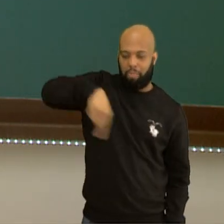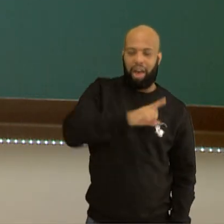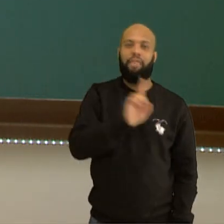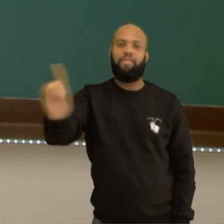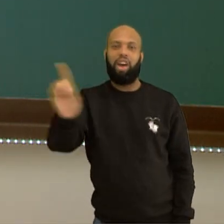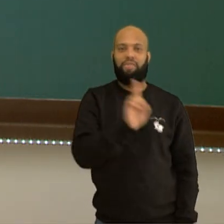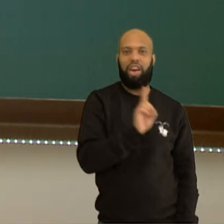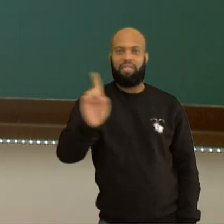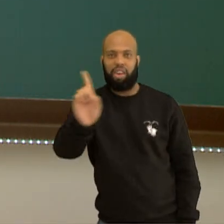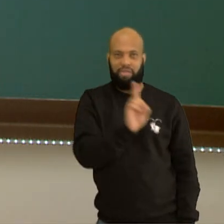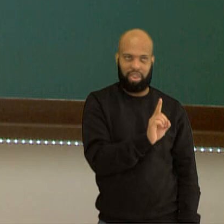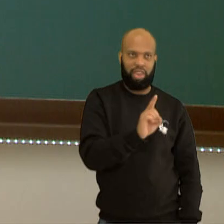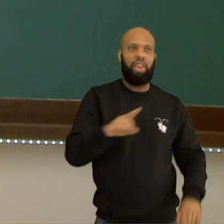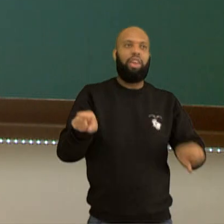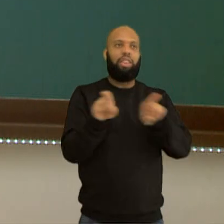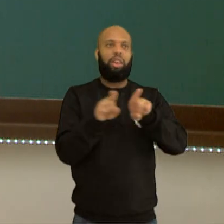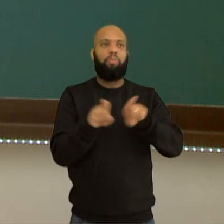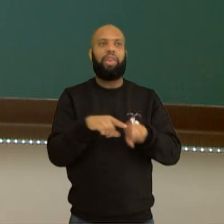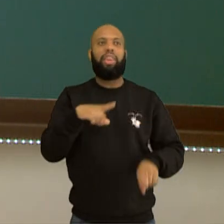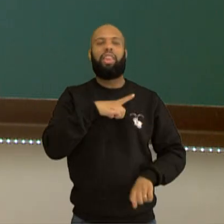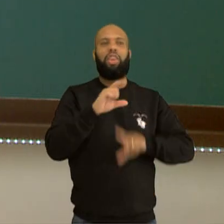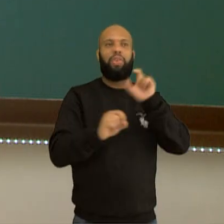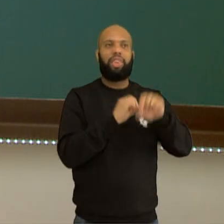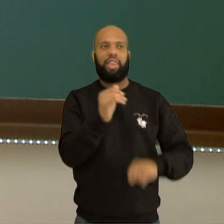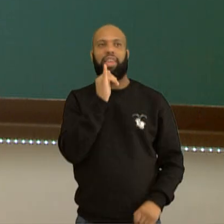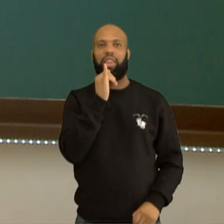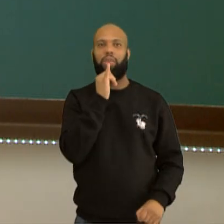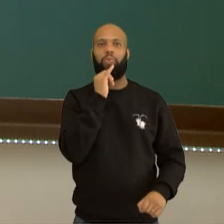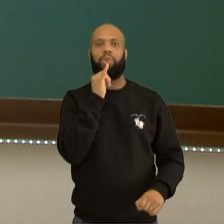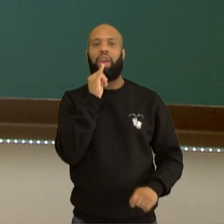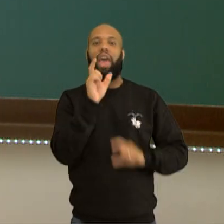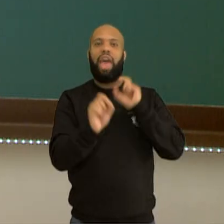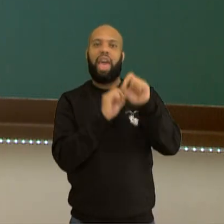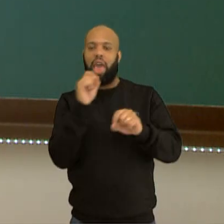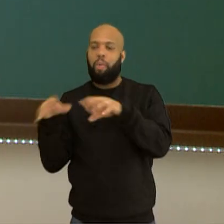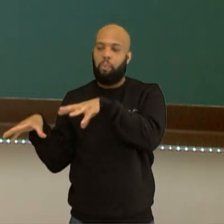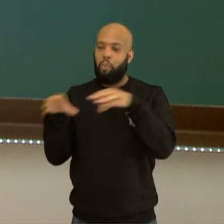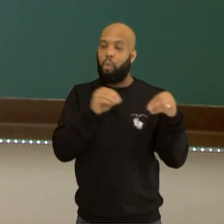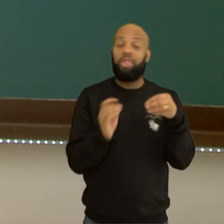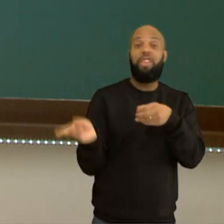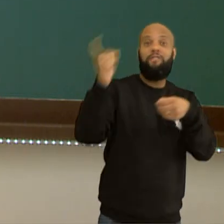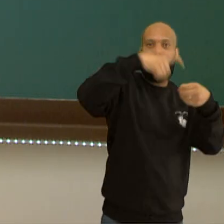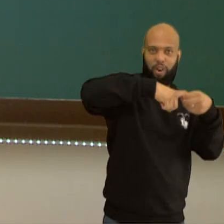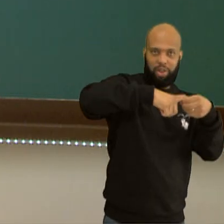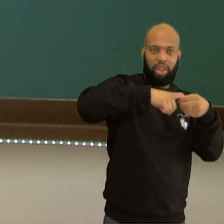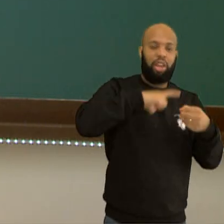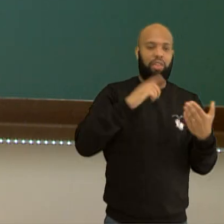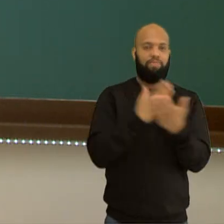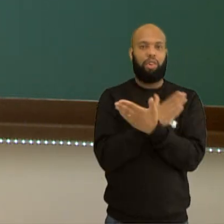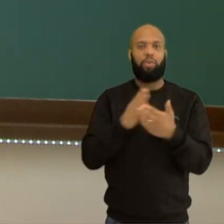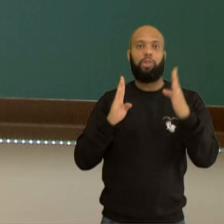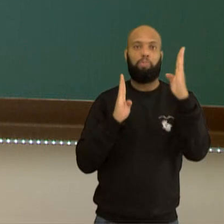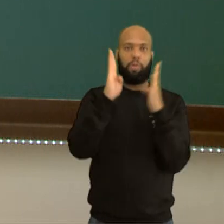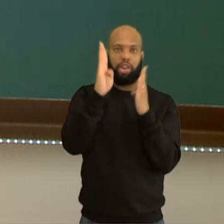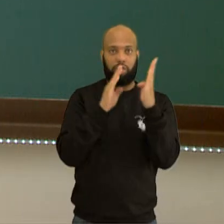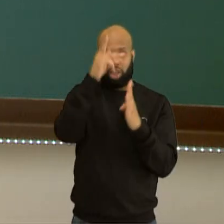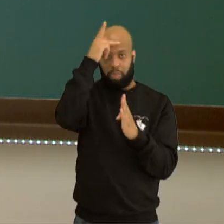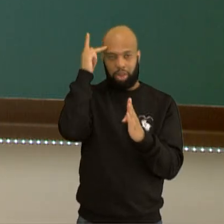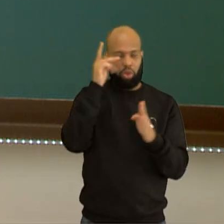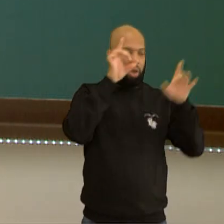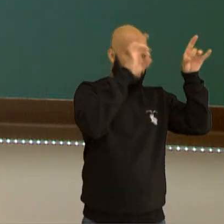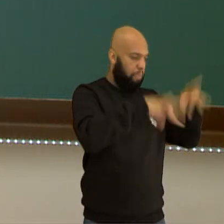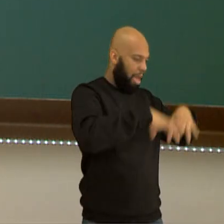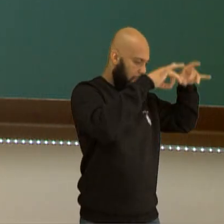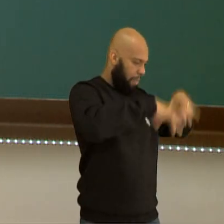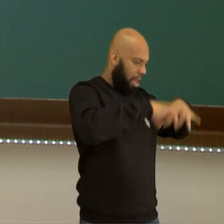temos também outro exemplo que é a migração de retorno. Então, o que aconteceu no Brasil? Em determinados períodos, muitas pessoas saíram